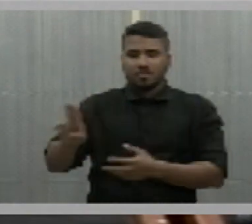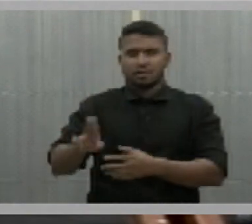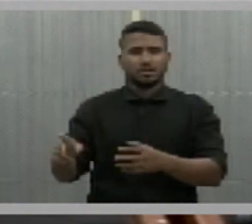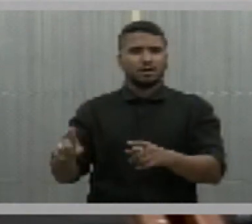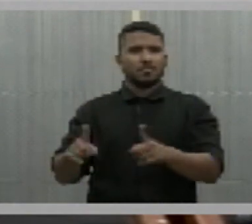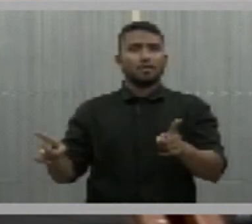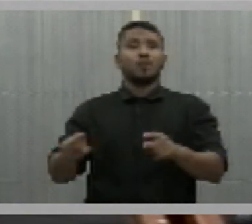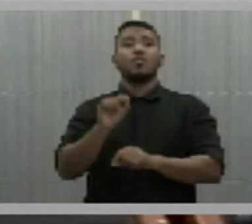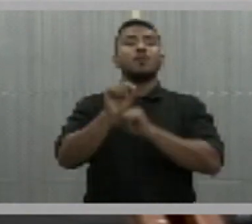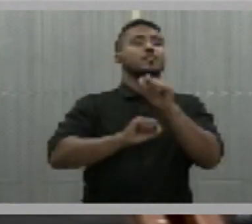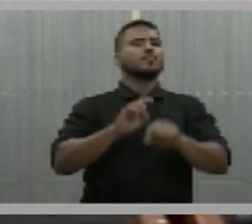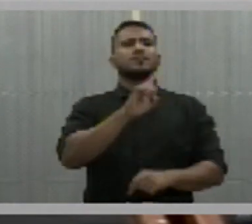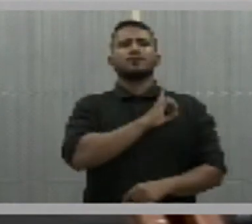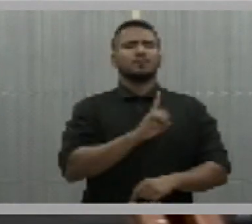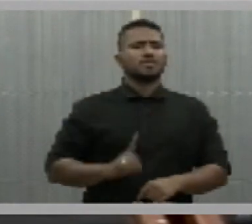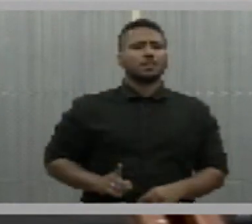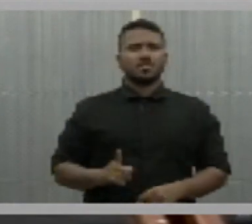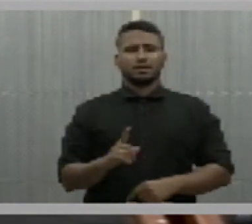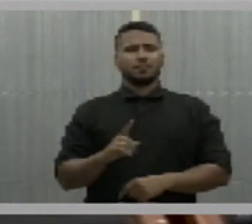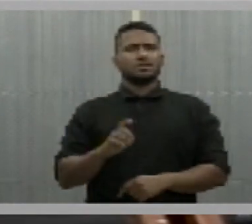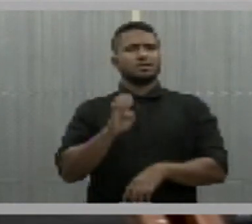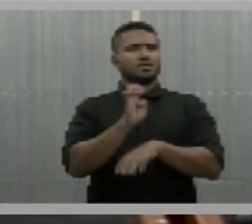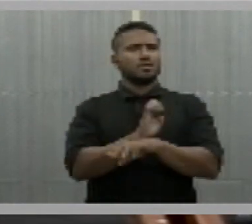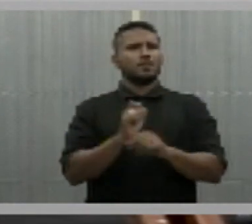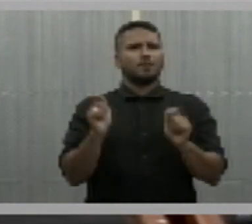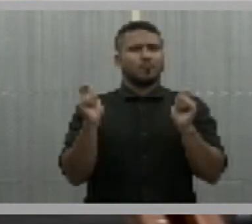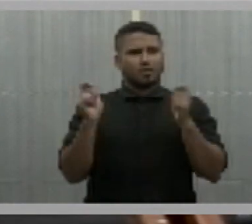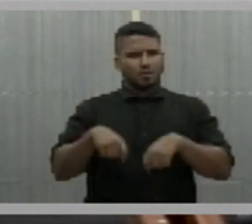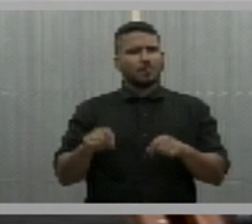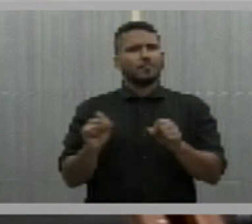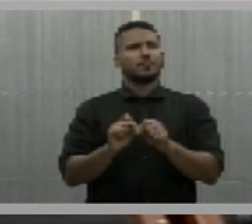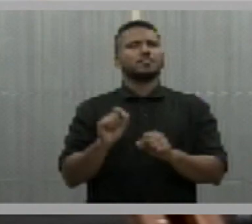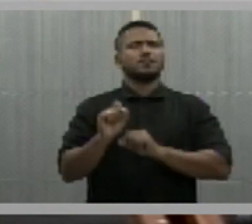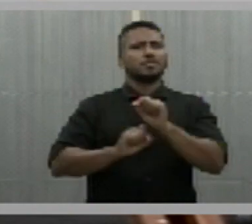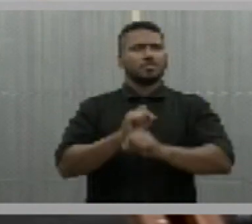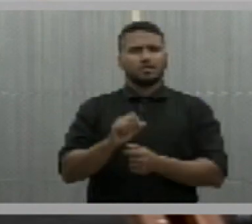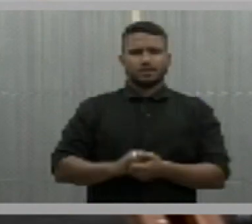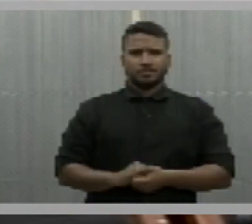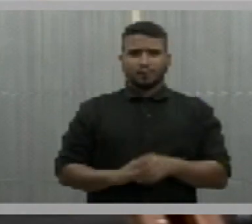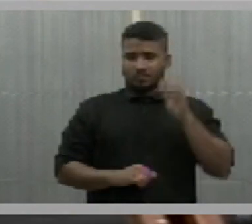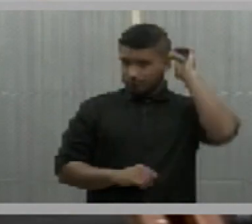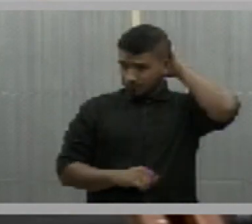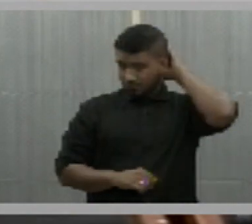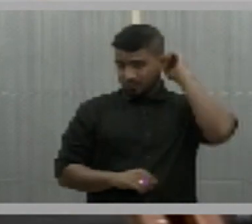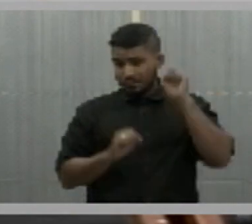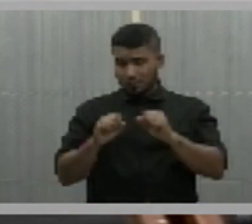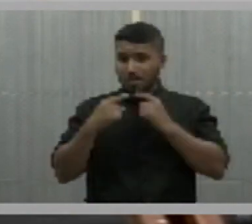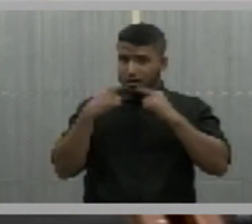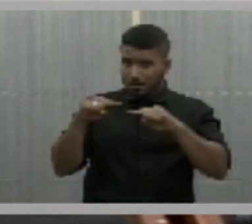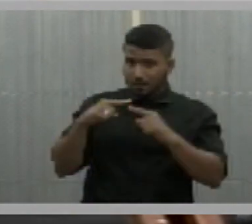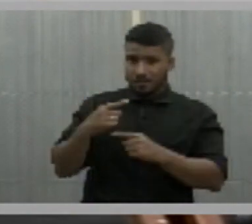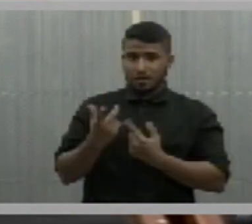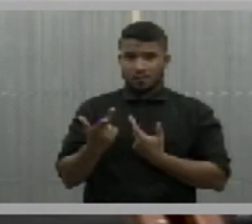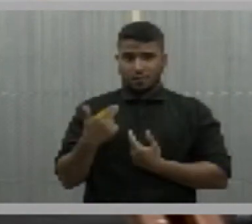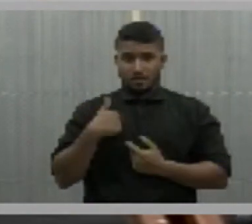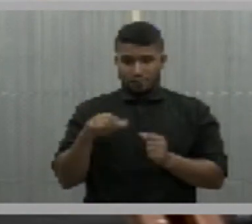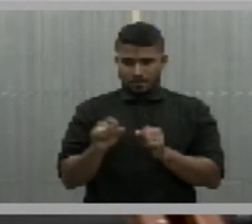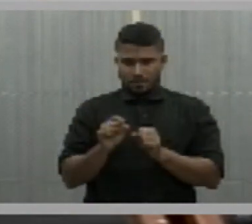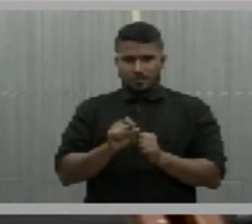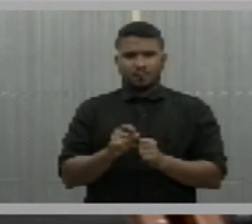que é que um deputado estadual pode fazer? Ele pode denunciar, como eu tenho